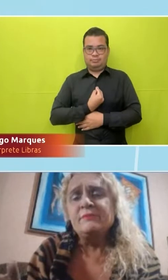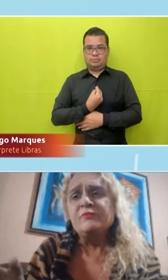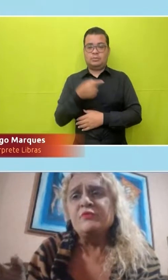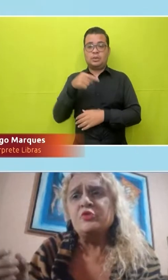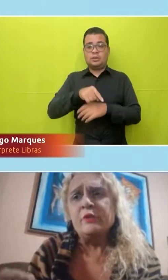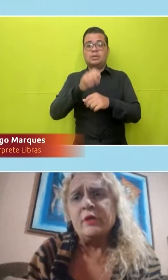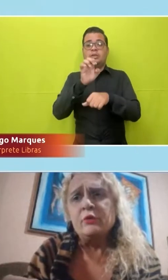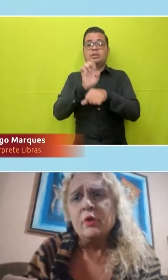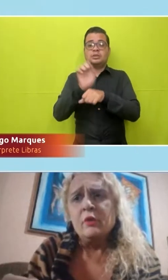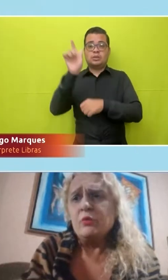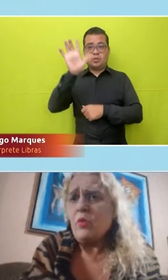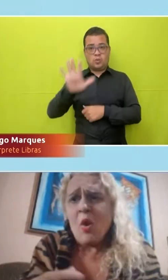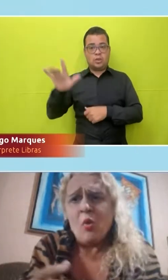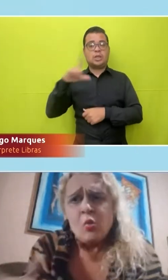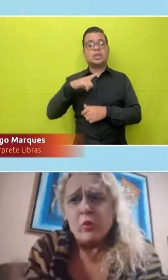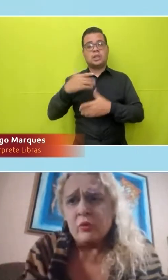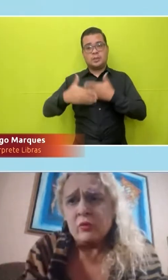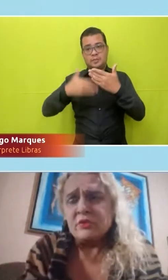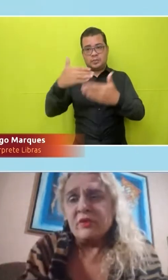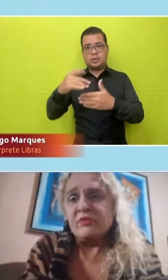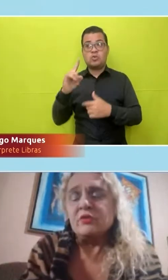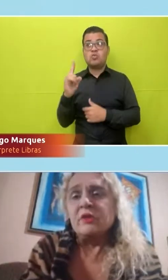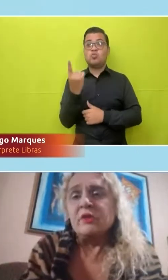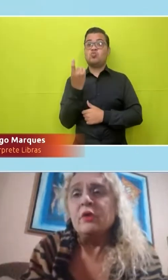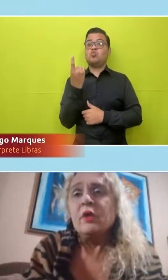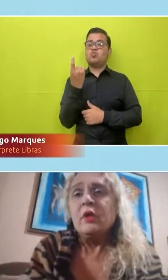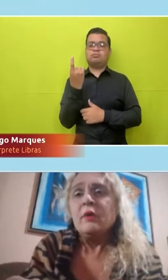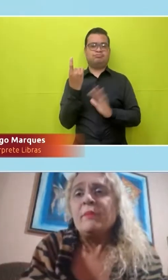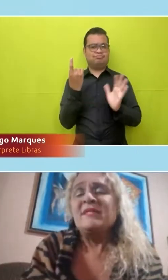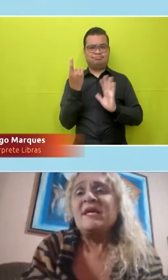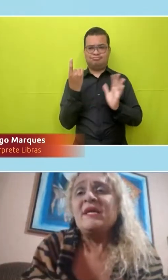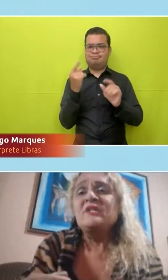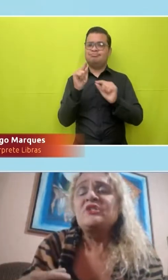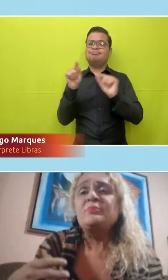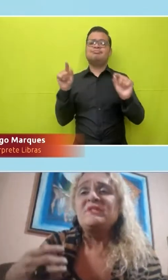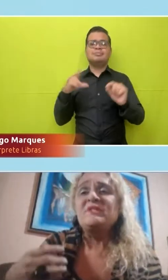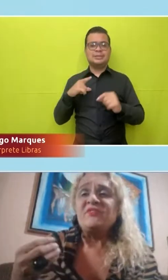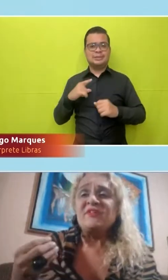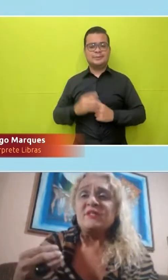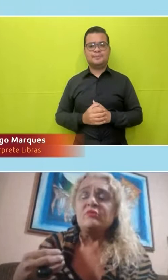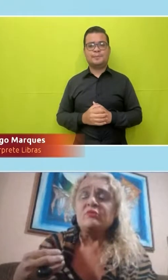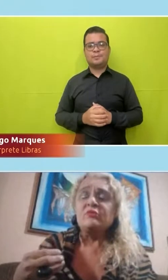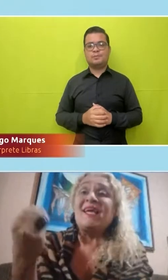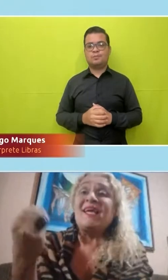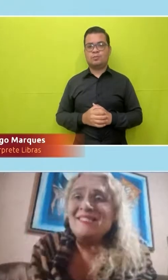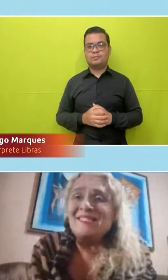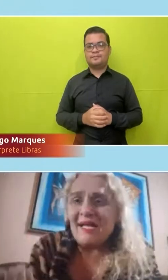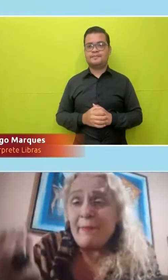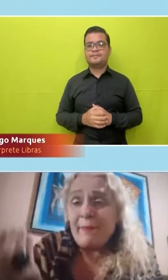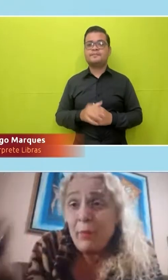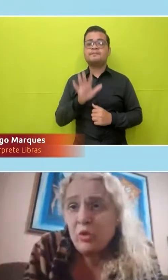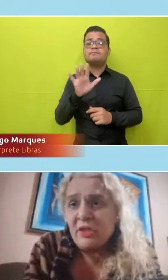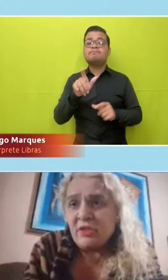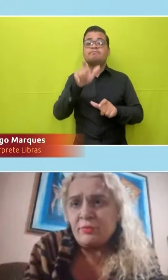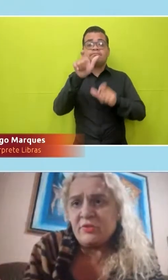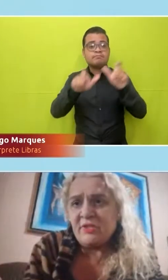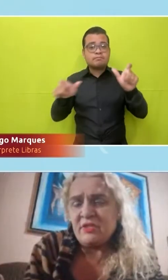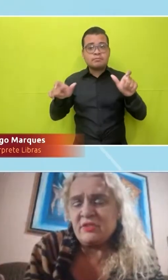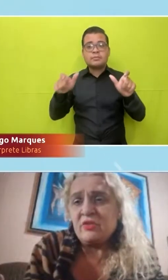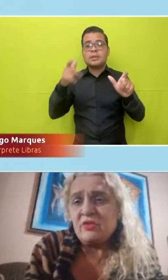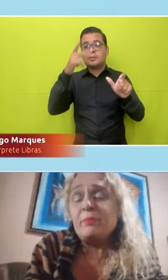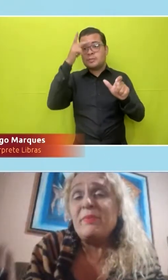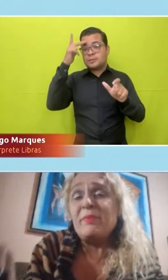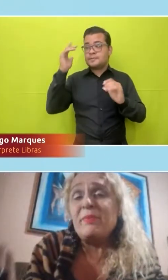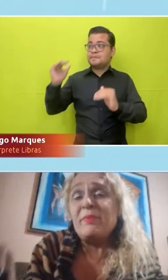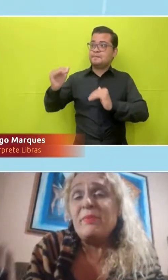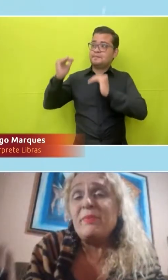Goiás, funcionando. Não é o único que está funcionando, mas aí a gente precisa fazer com que quem está na ponta desse processo